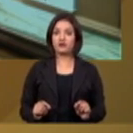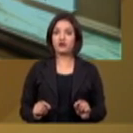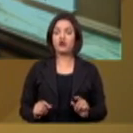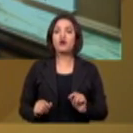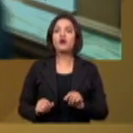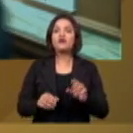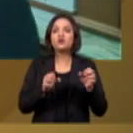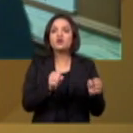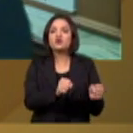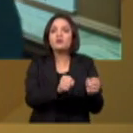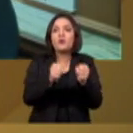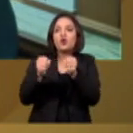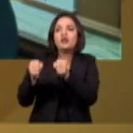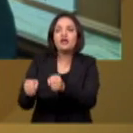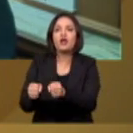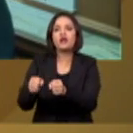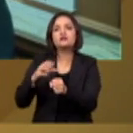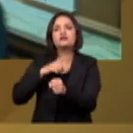município